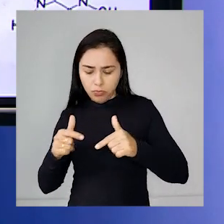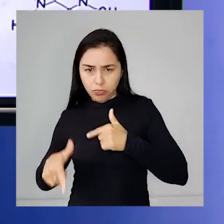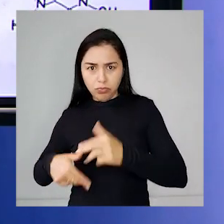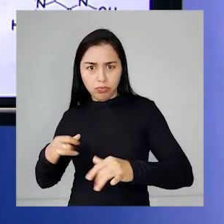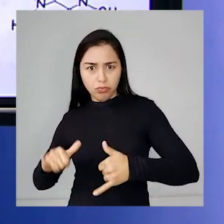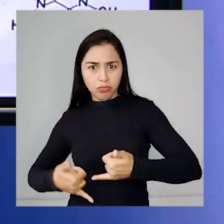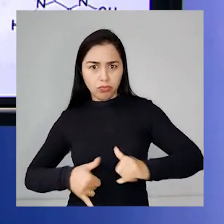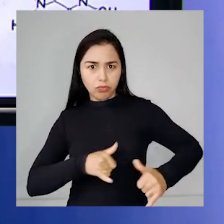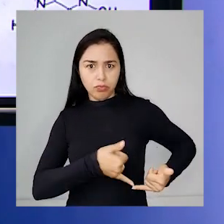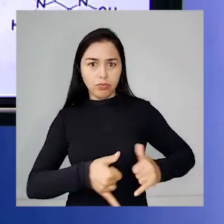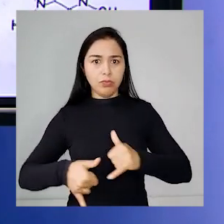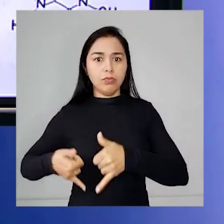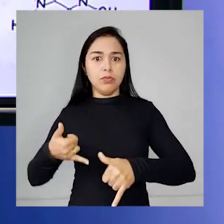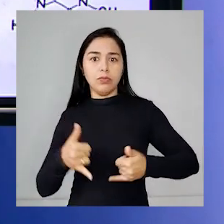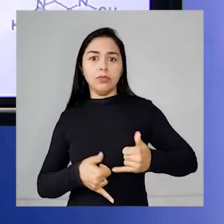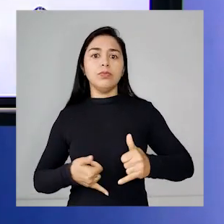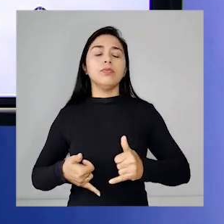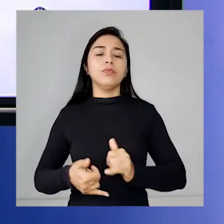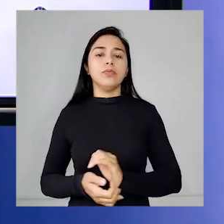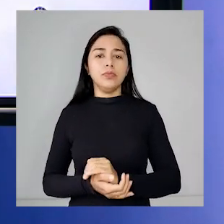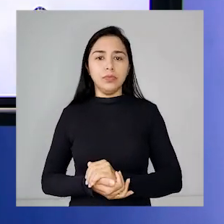funcionamento do corpo.